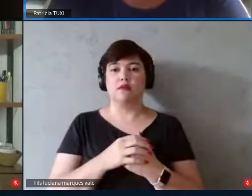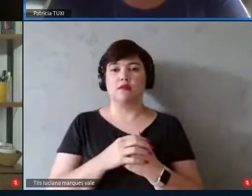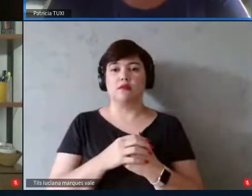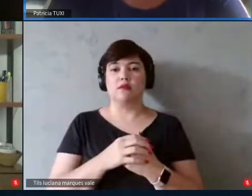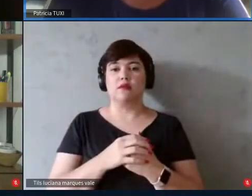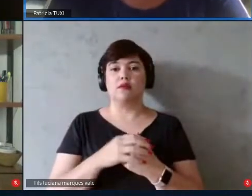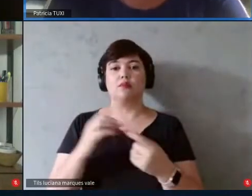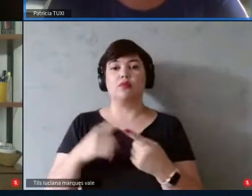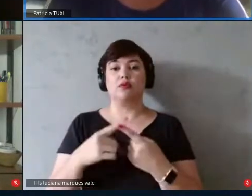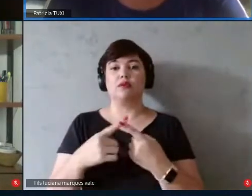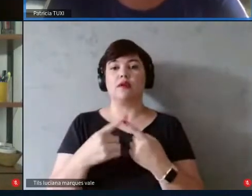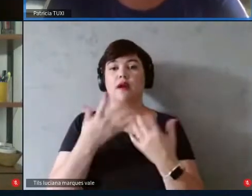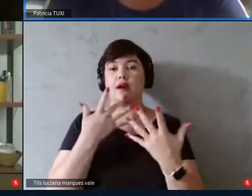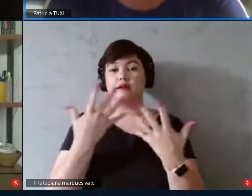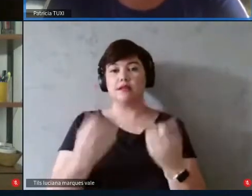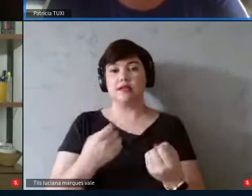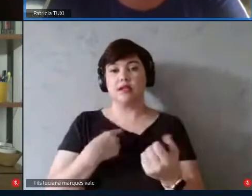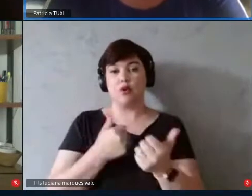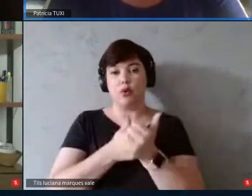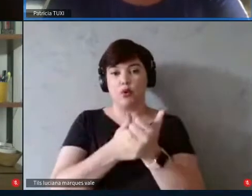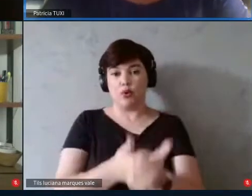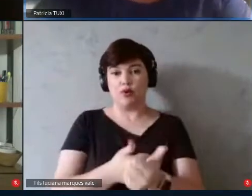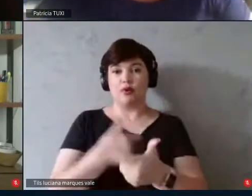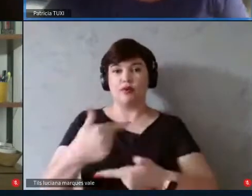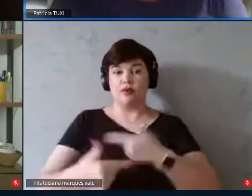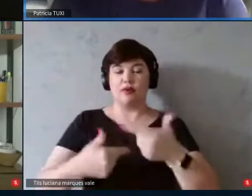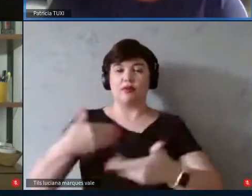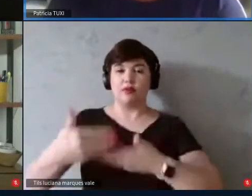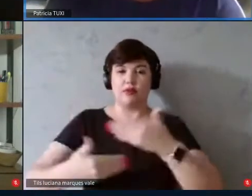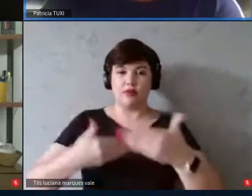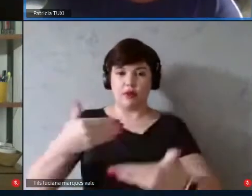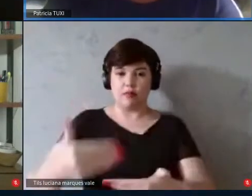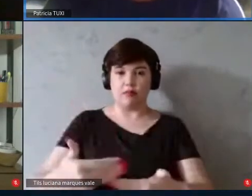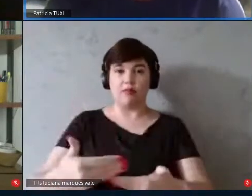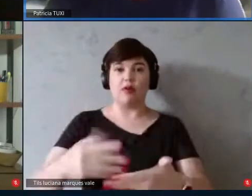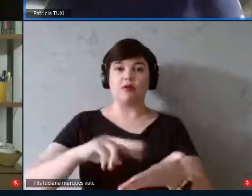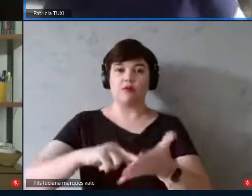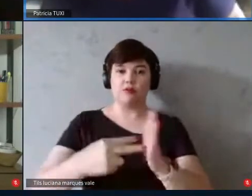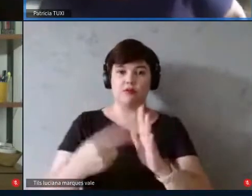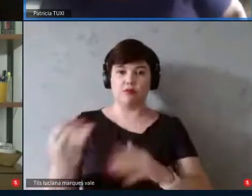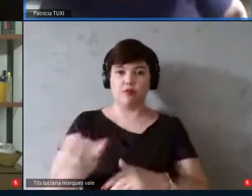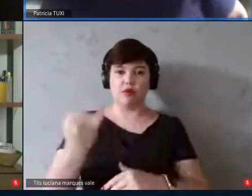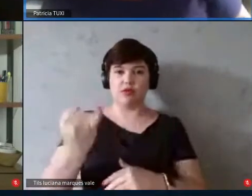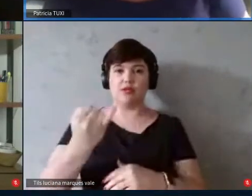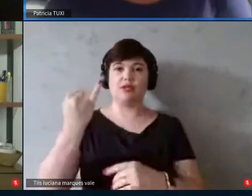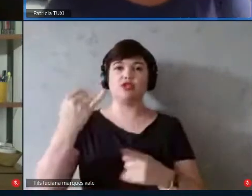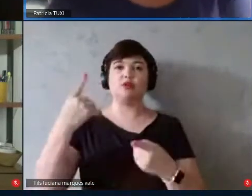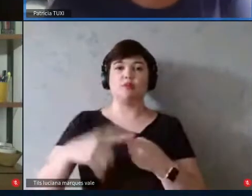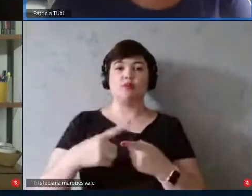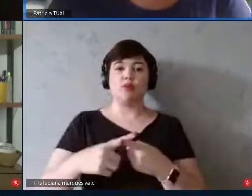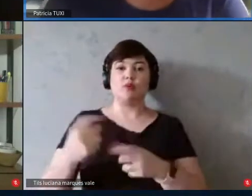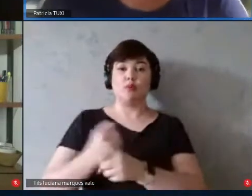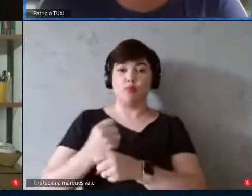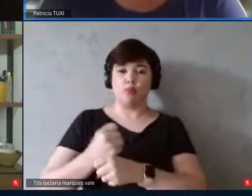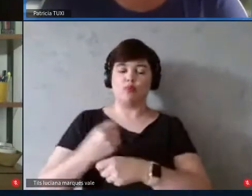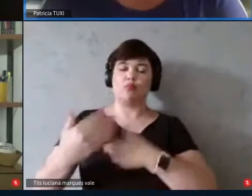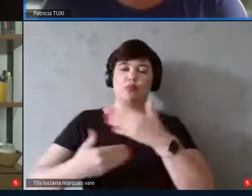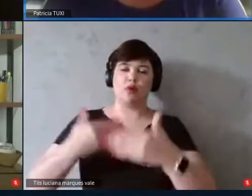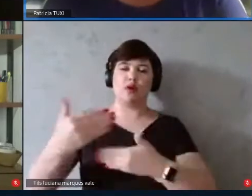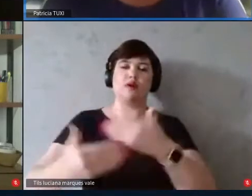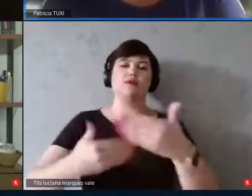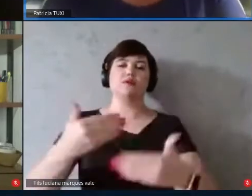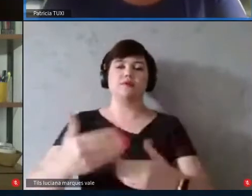permitido eu acompanhar esse trajeto significativo, muitos anos, né?